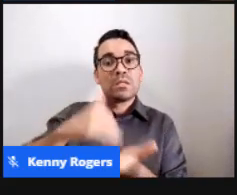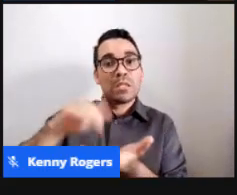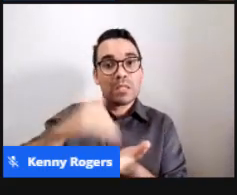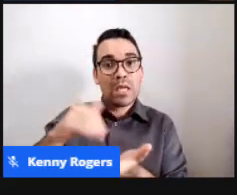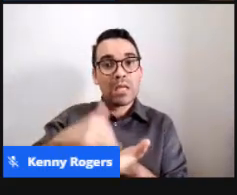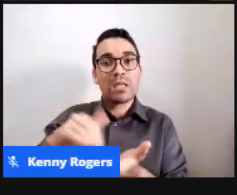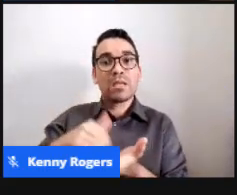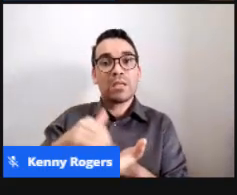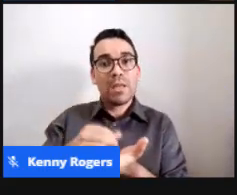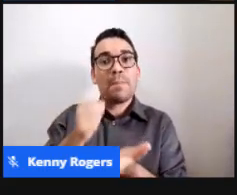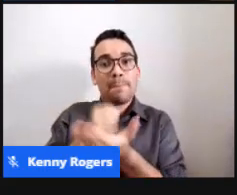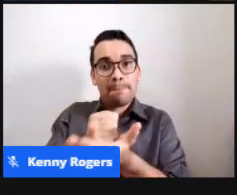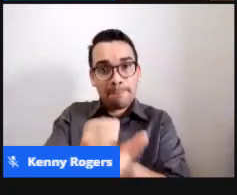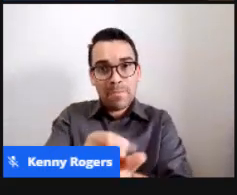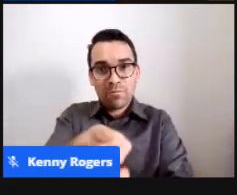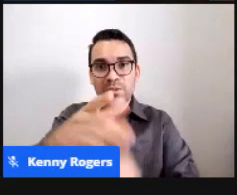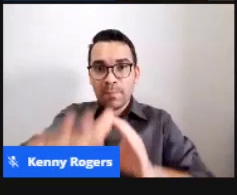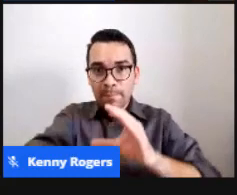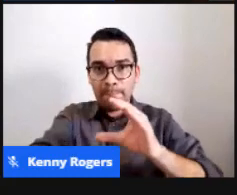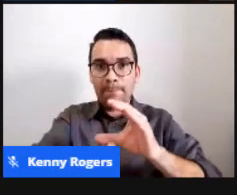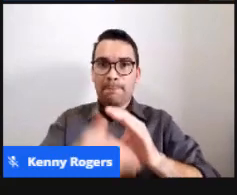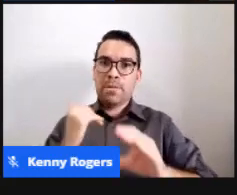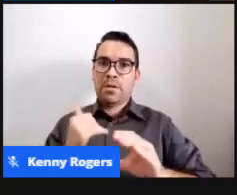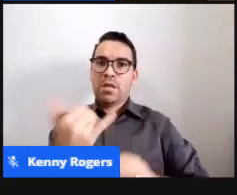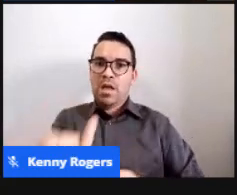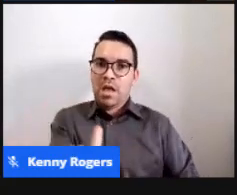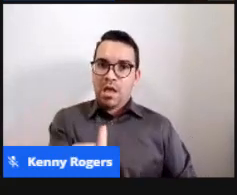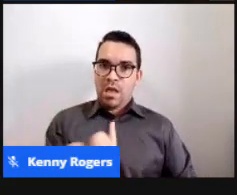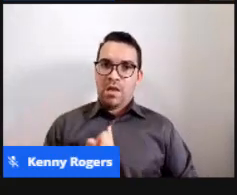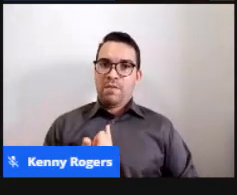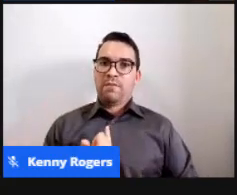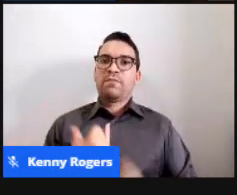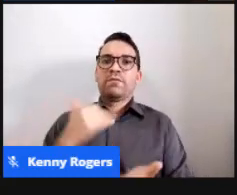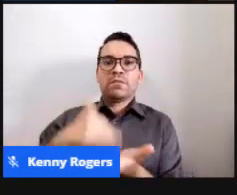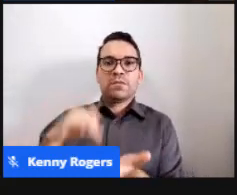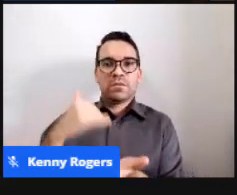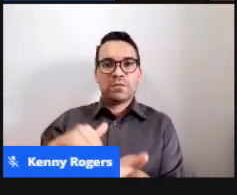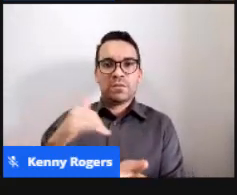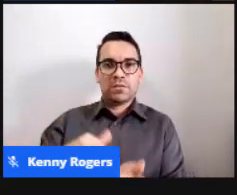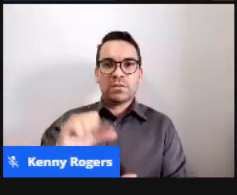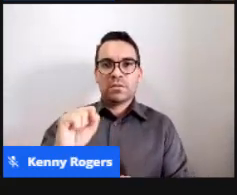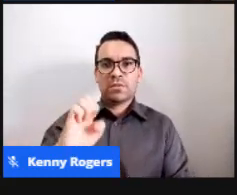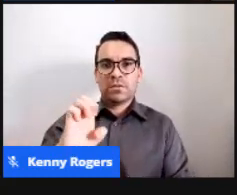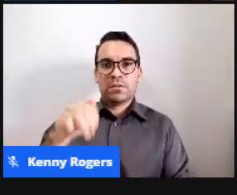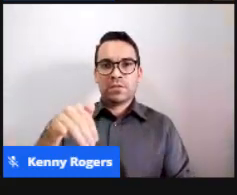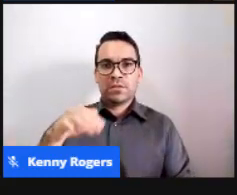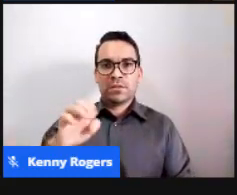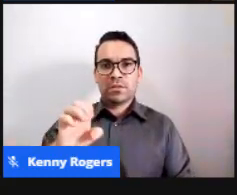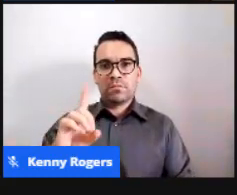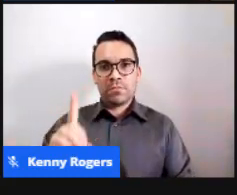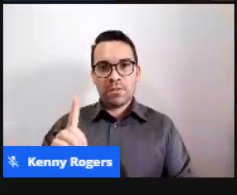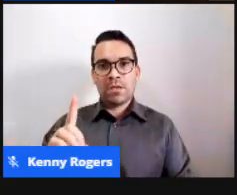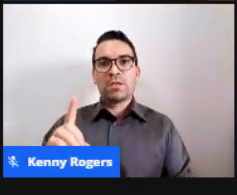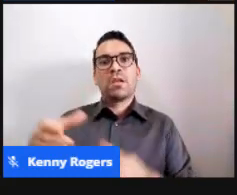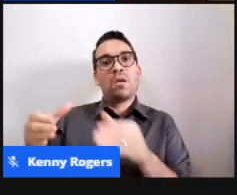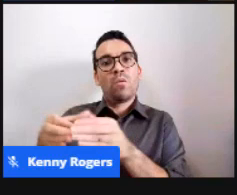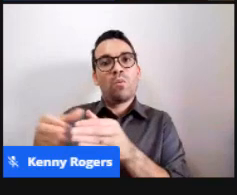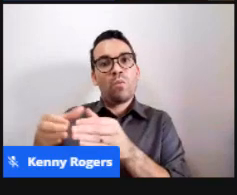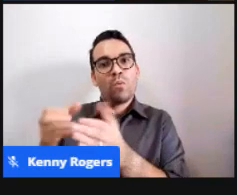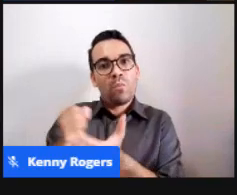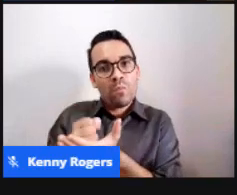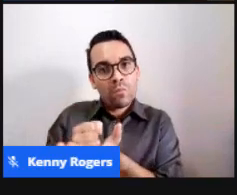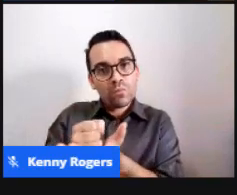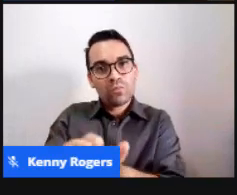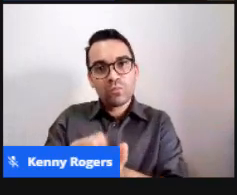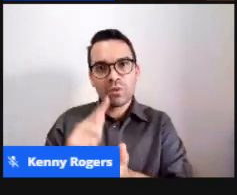bom? Então, no que é possível, a gente ajuda, né? A gente ajuda a montar, olha, eu olhei lá, mas não tem uma aula sobre